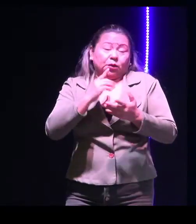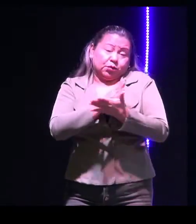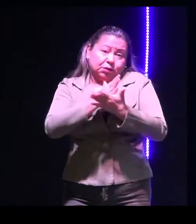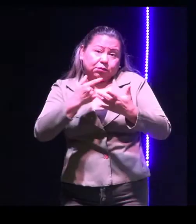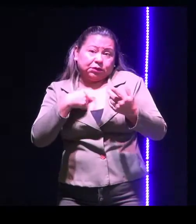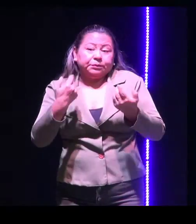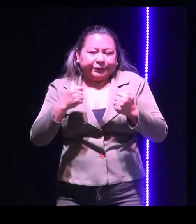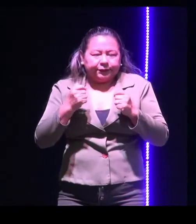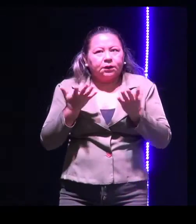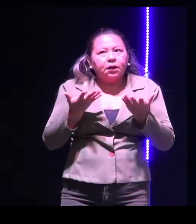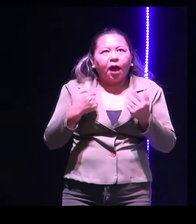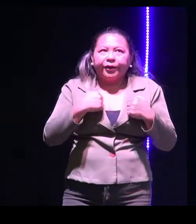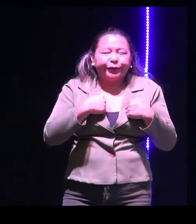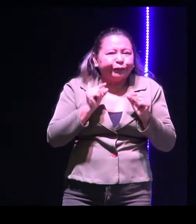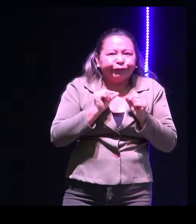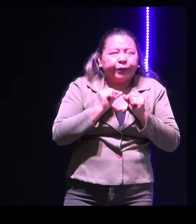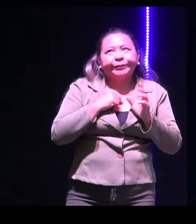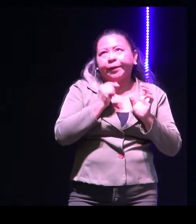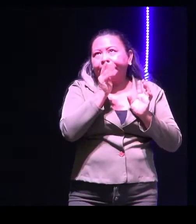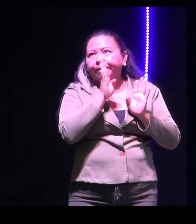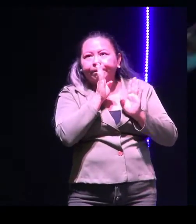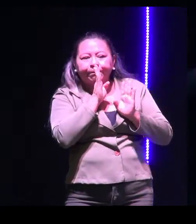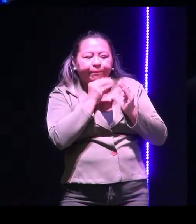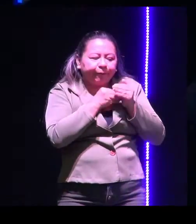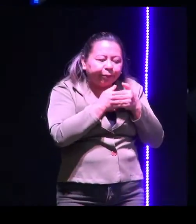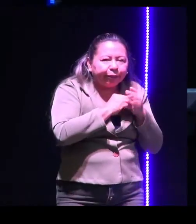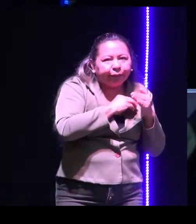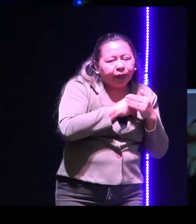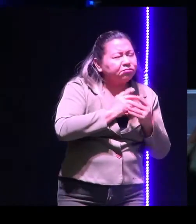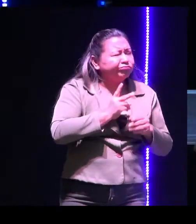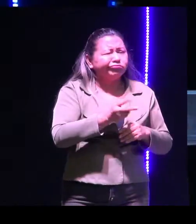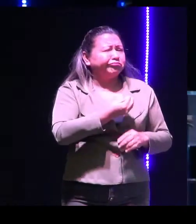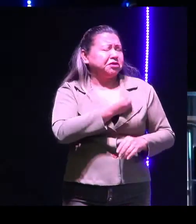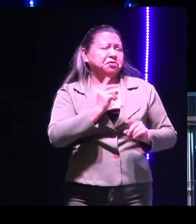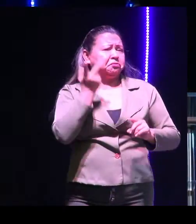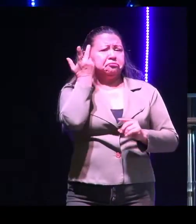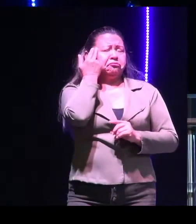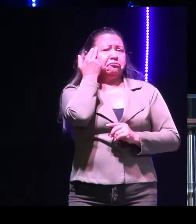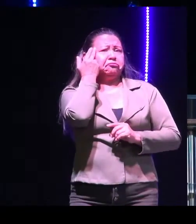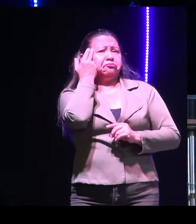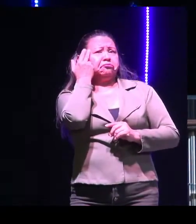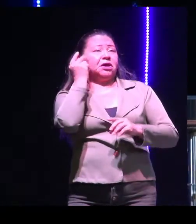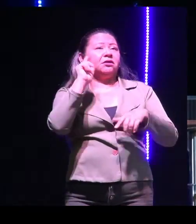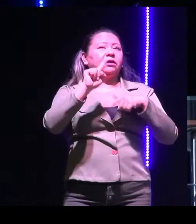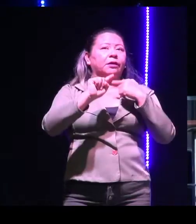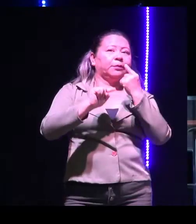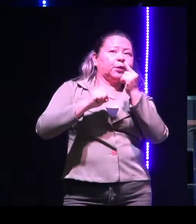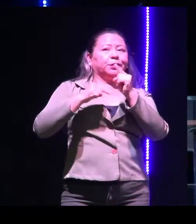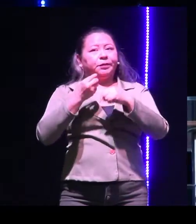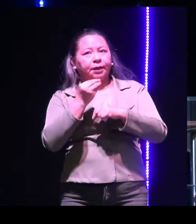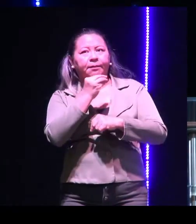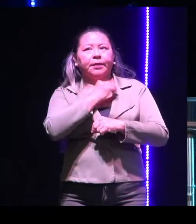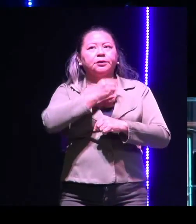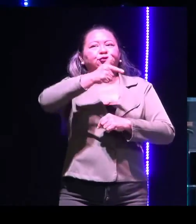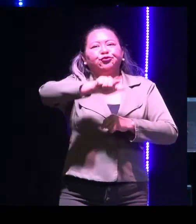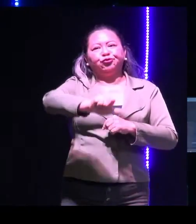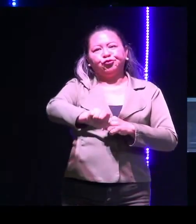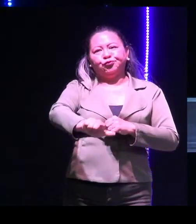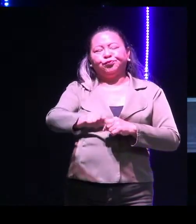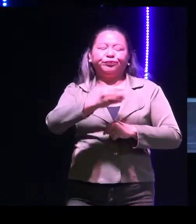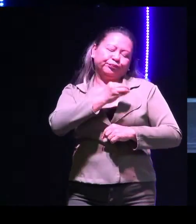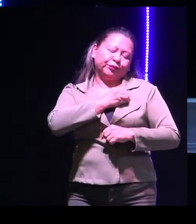algo que precisa ser feito, e eu não faço, e aí eu continuo a minha vida. E vez a por outra eu faço o quê?